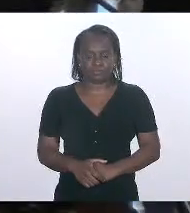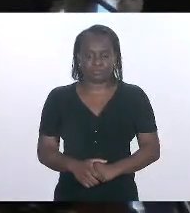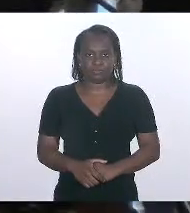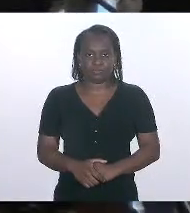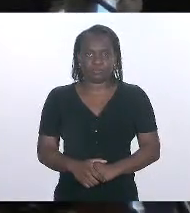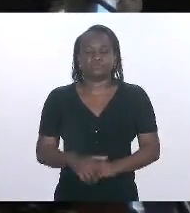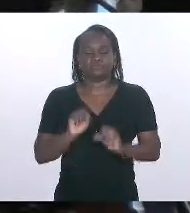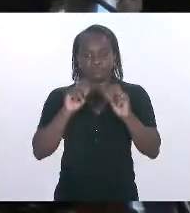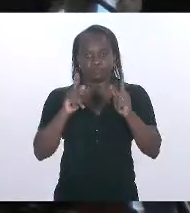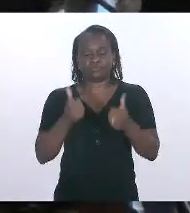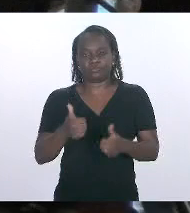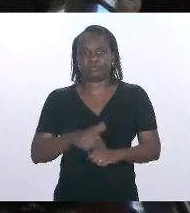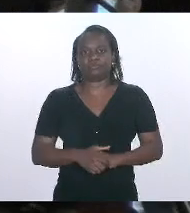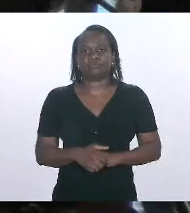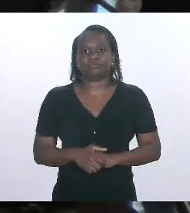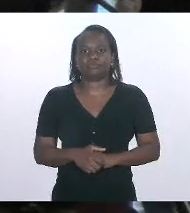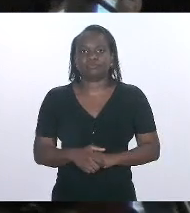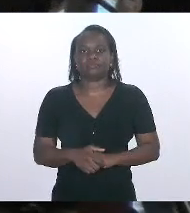Ok.